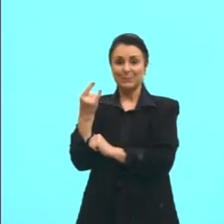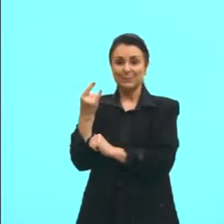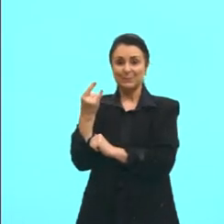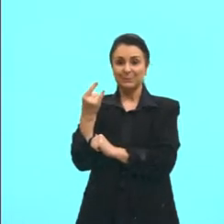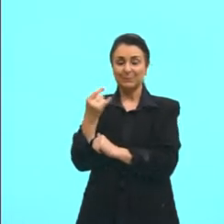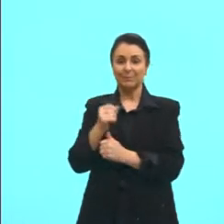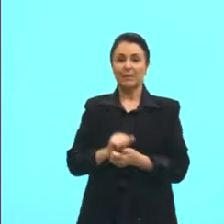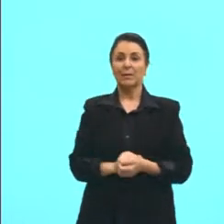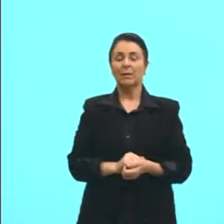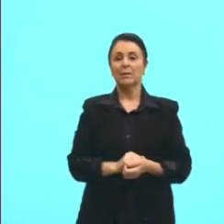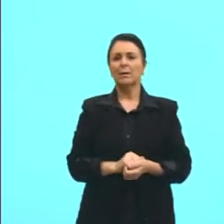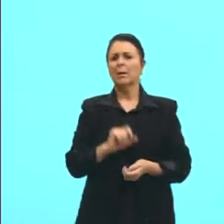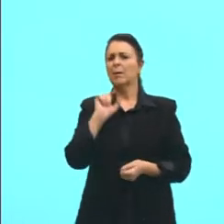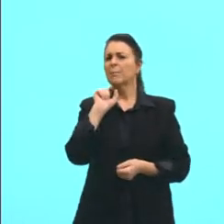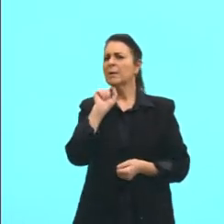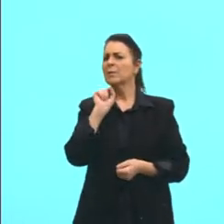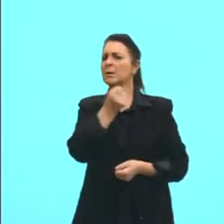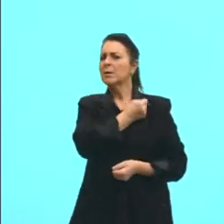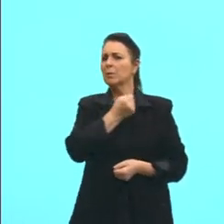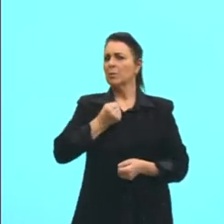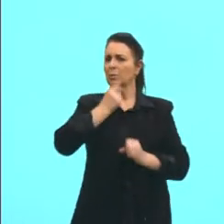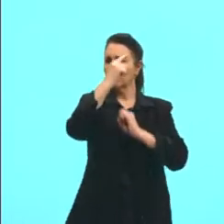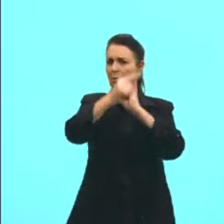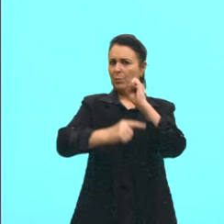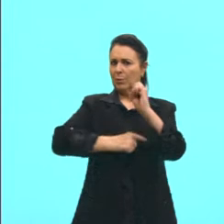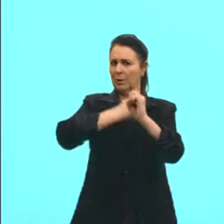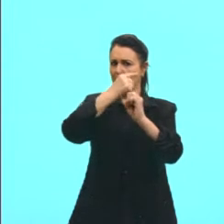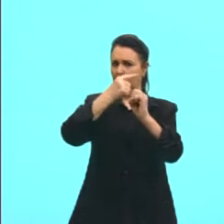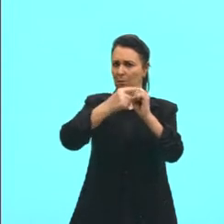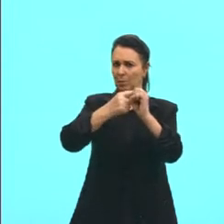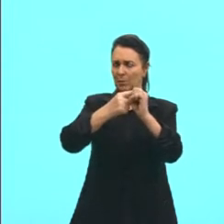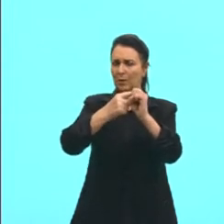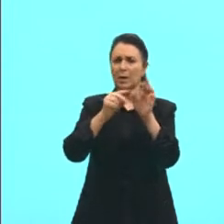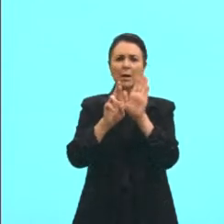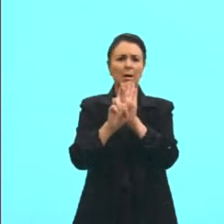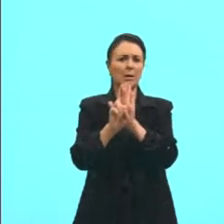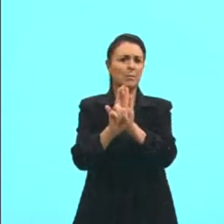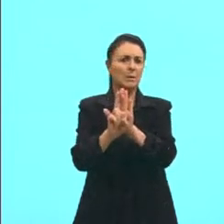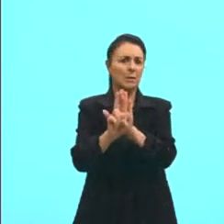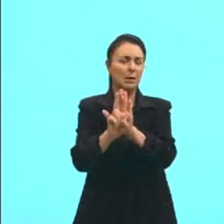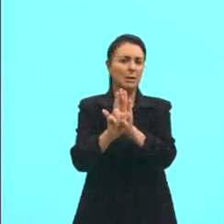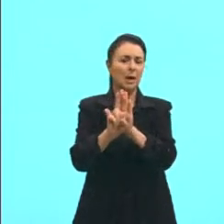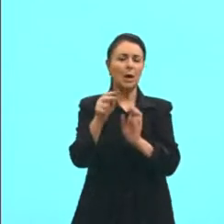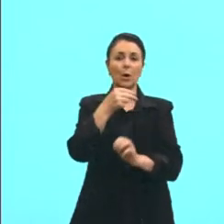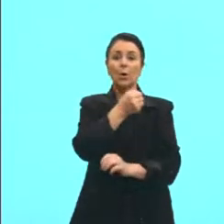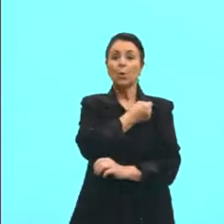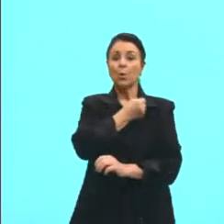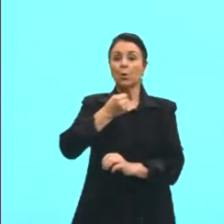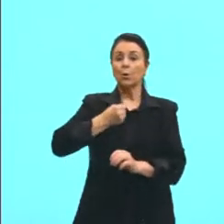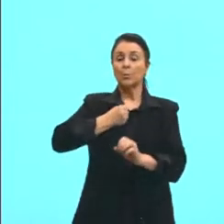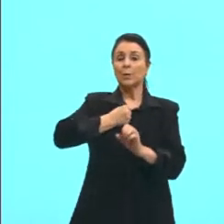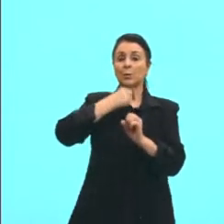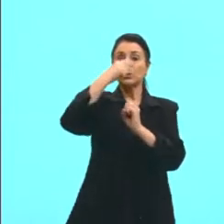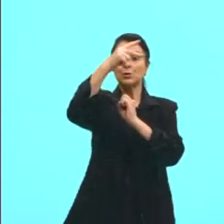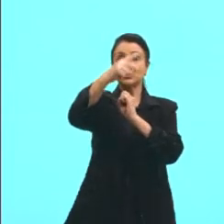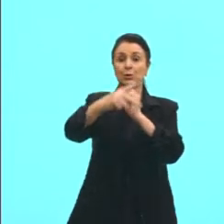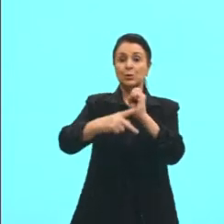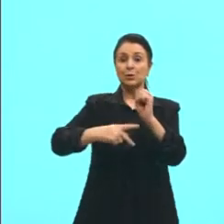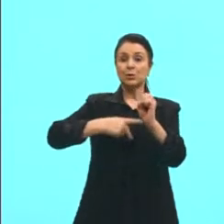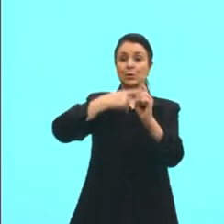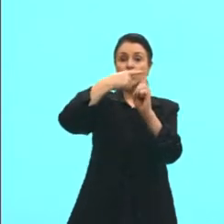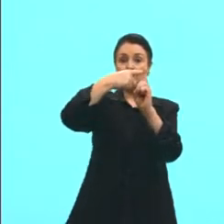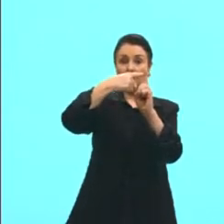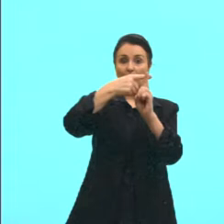Tá mas o que que é esse número atômico o número atômico ele representa o número de prótons de um elemento químico na